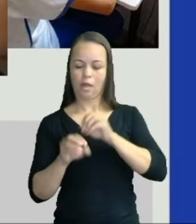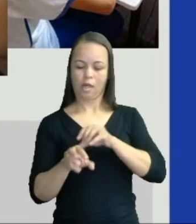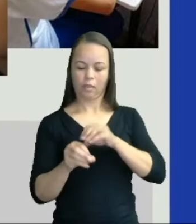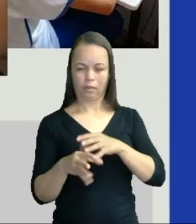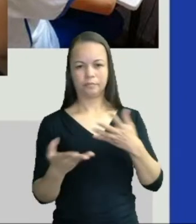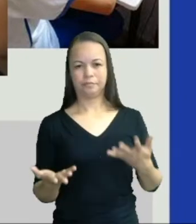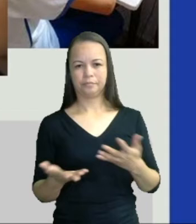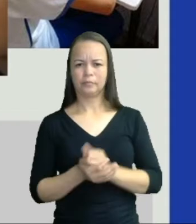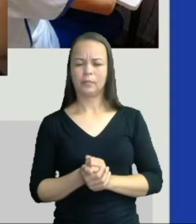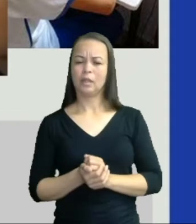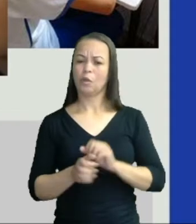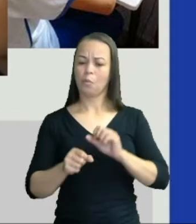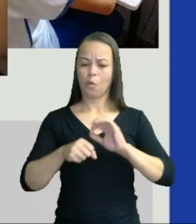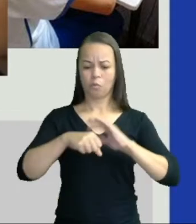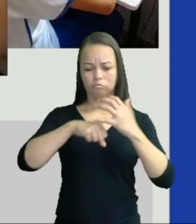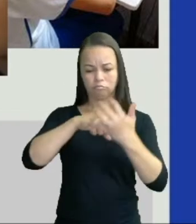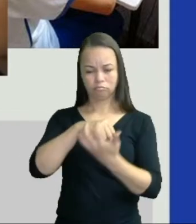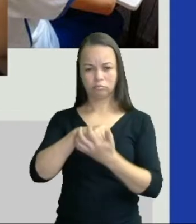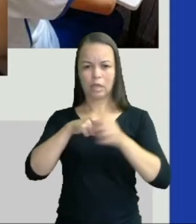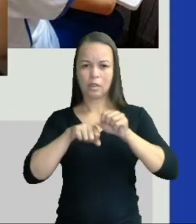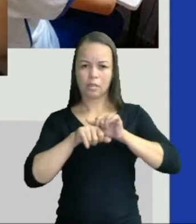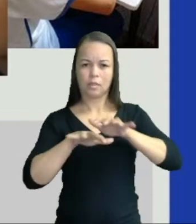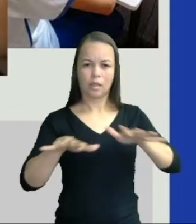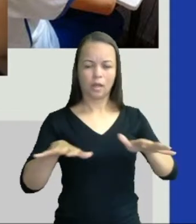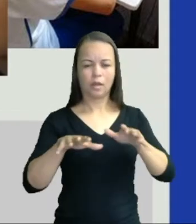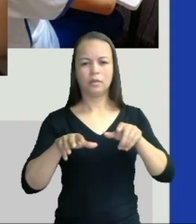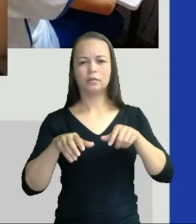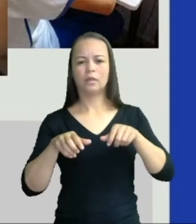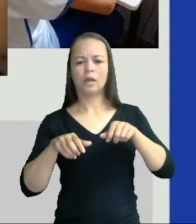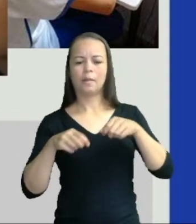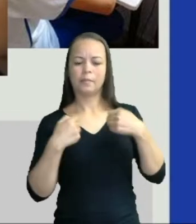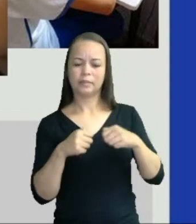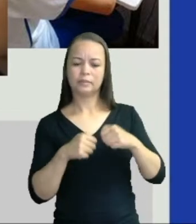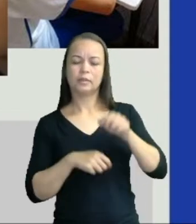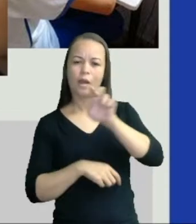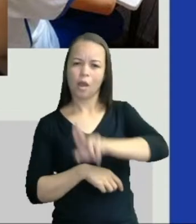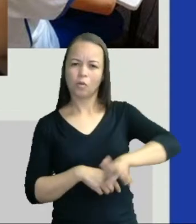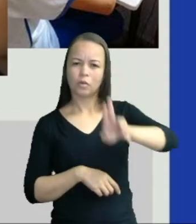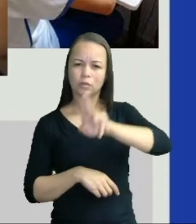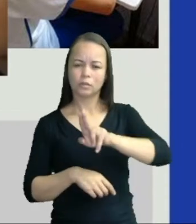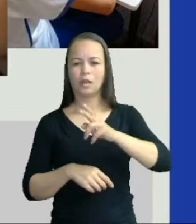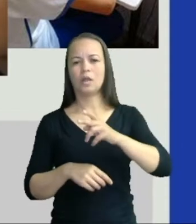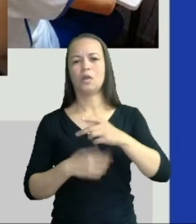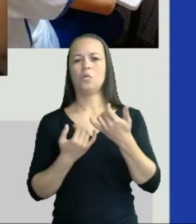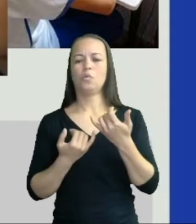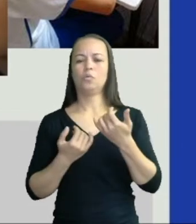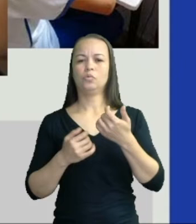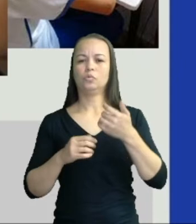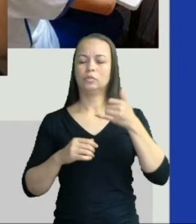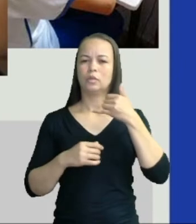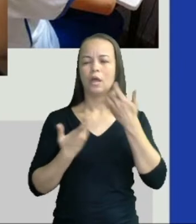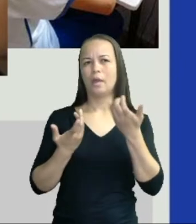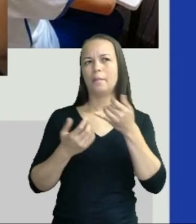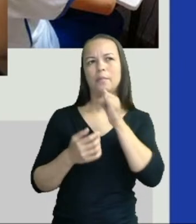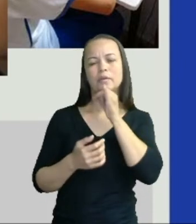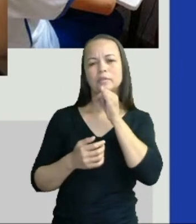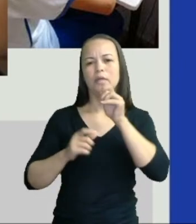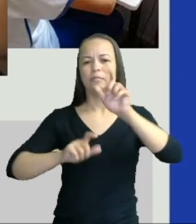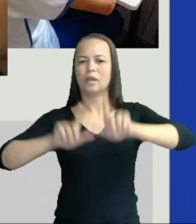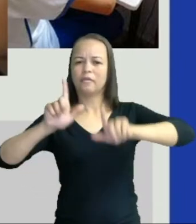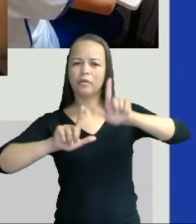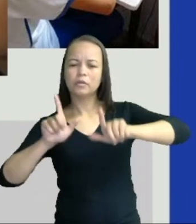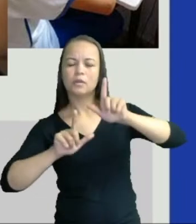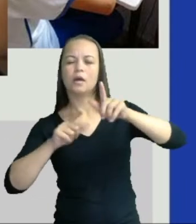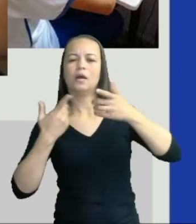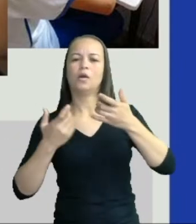concursos públicos. Além disso, os números de gravações certificadas pelo MEC estão